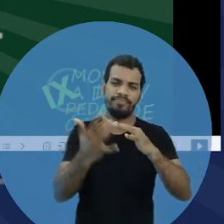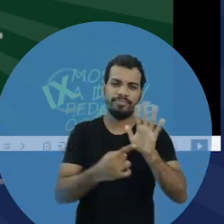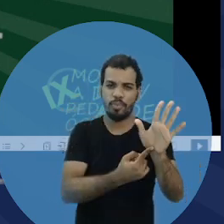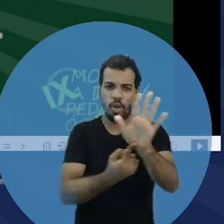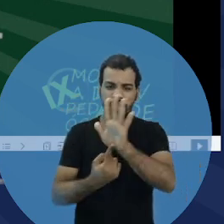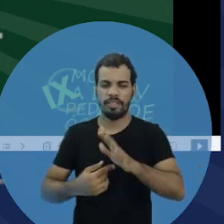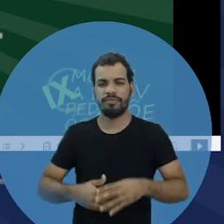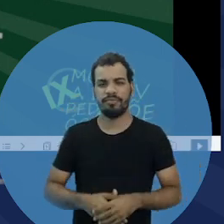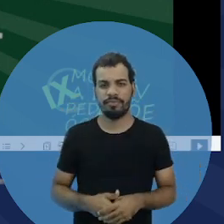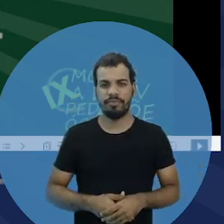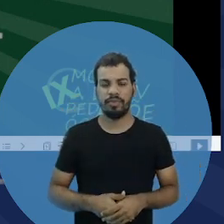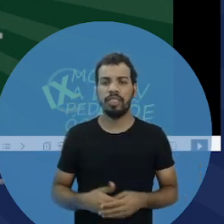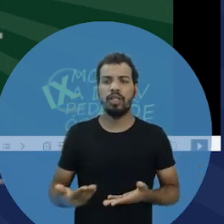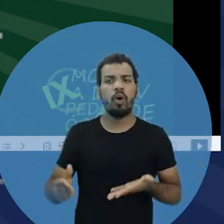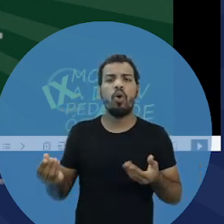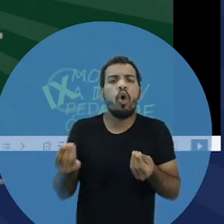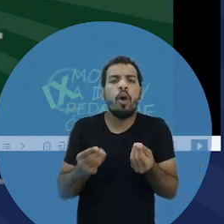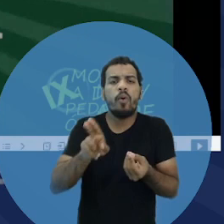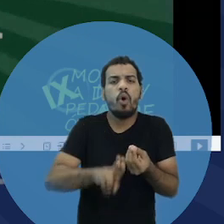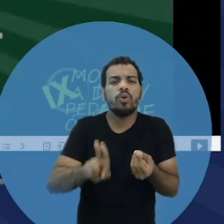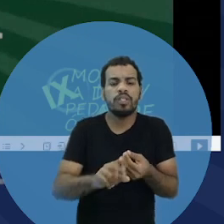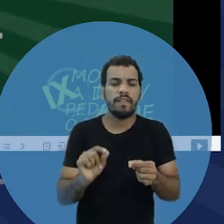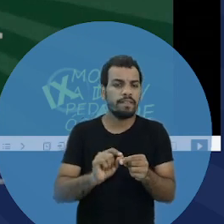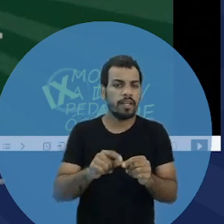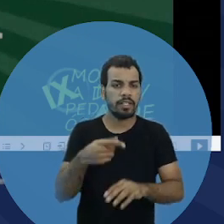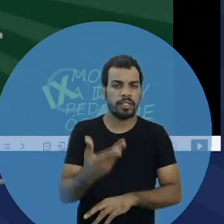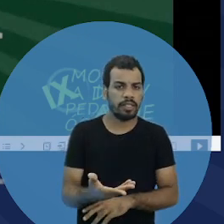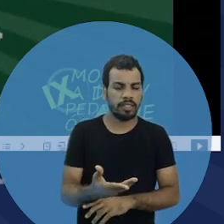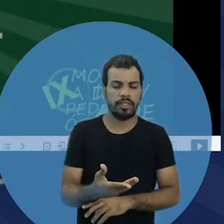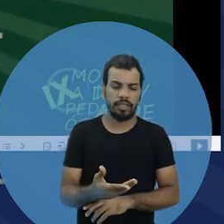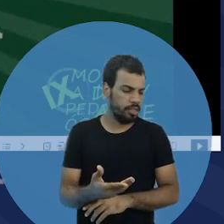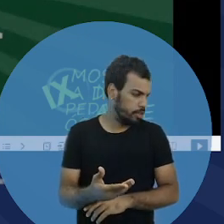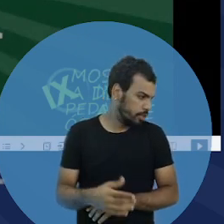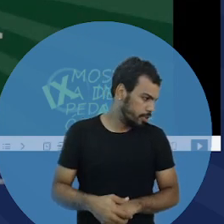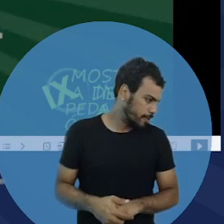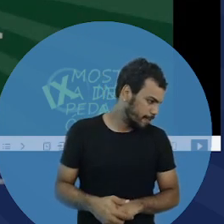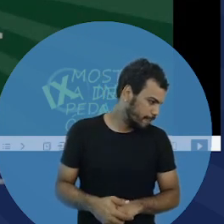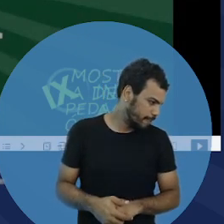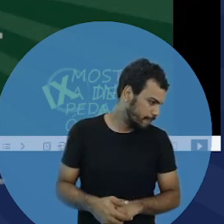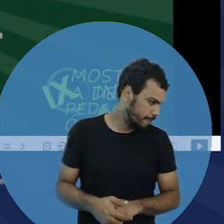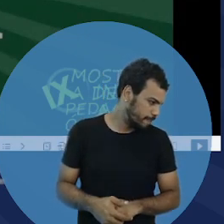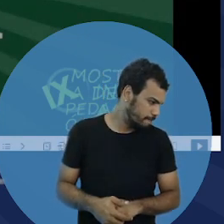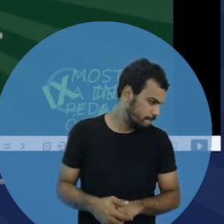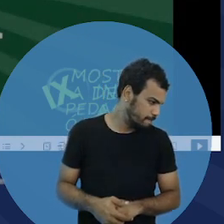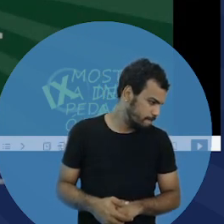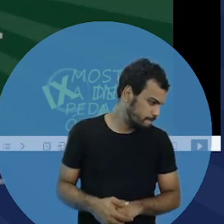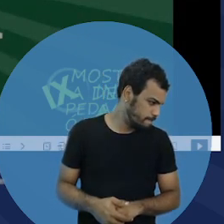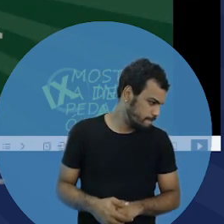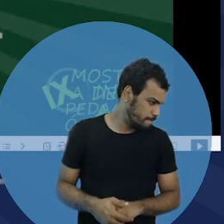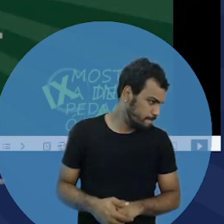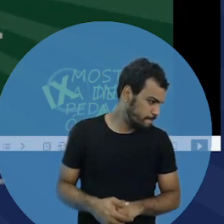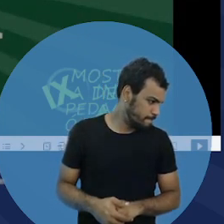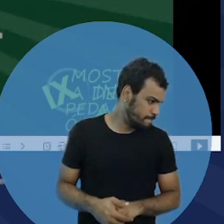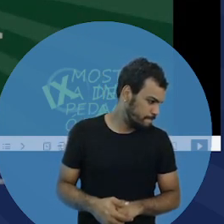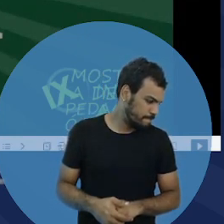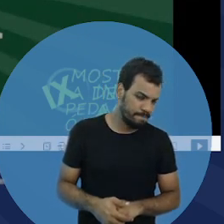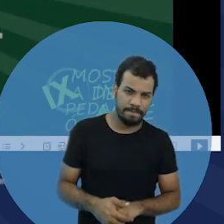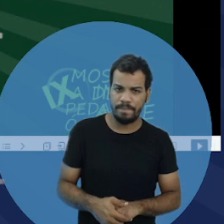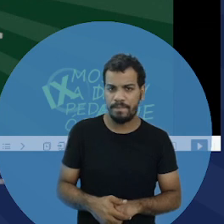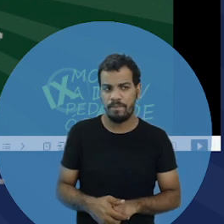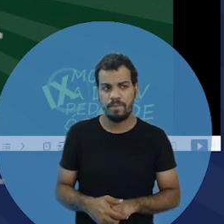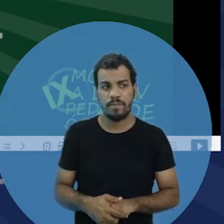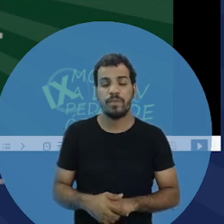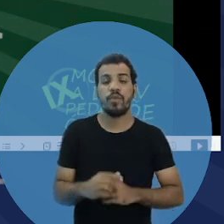justamente, e os recursos que todo mundo estava utilizando, a gente passou a se apropriar disso. E nós começamos a fazer esse